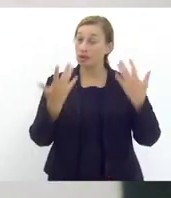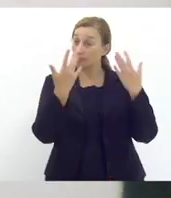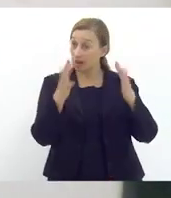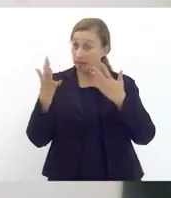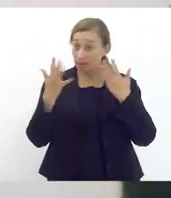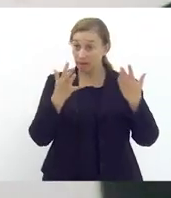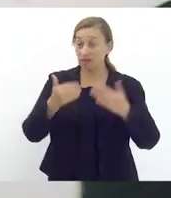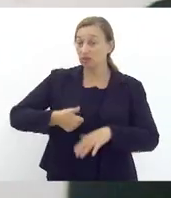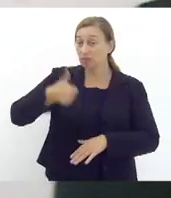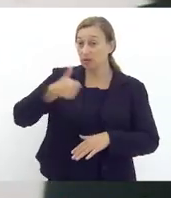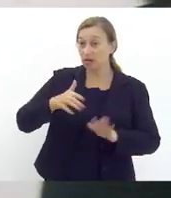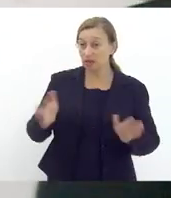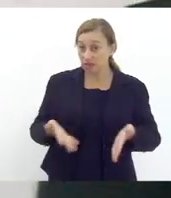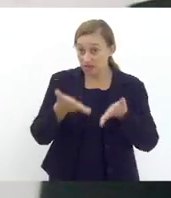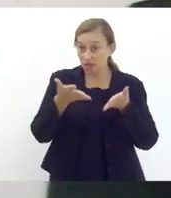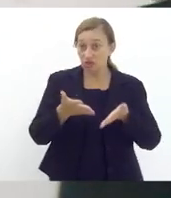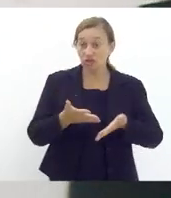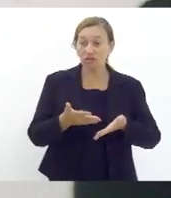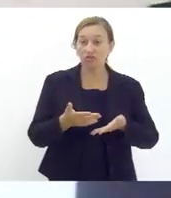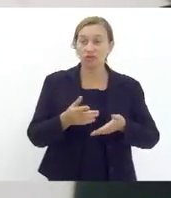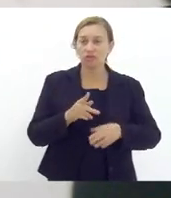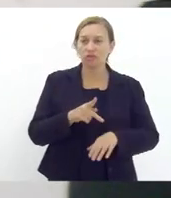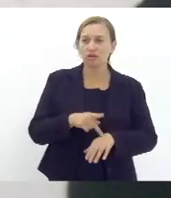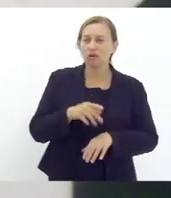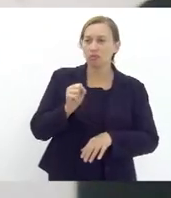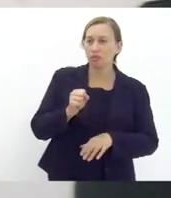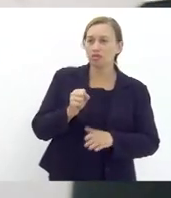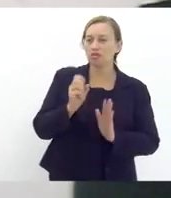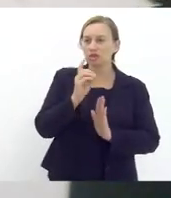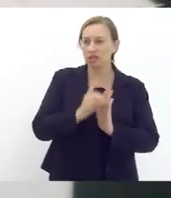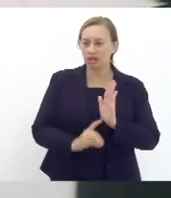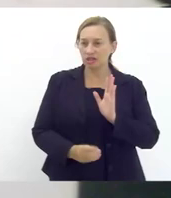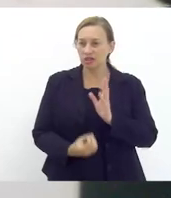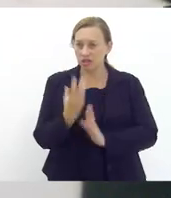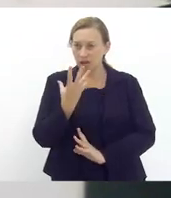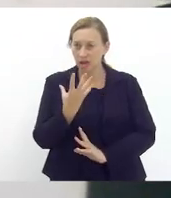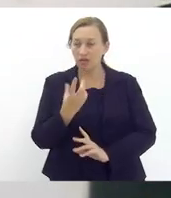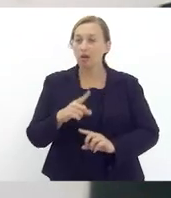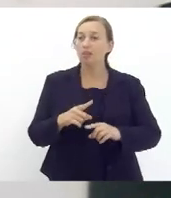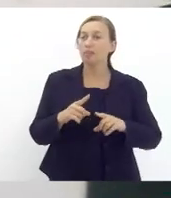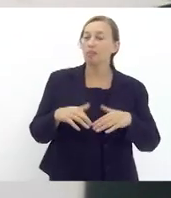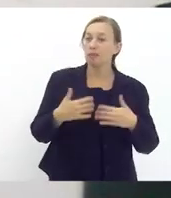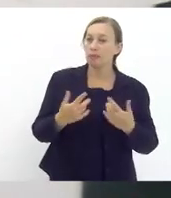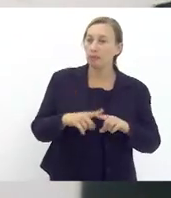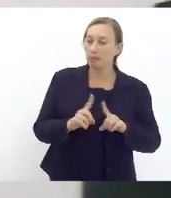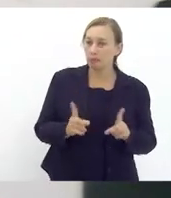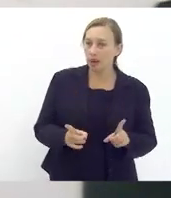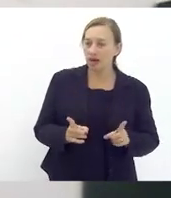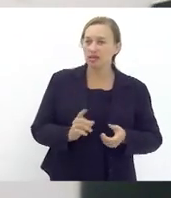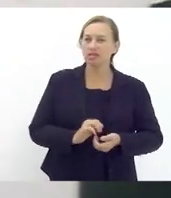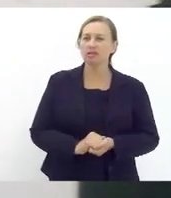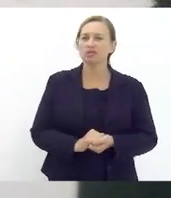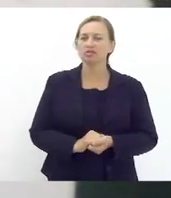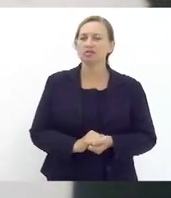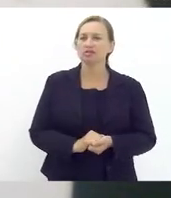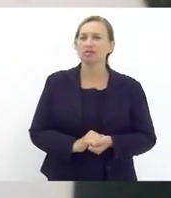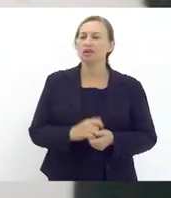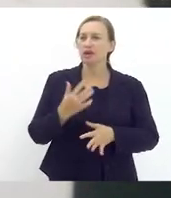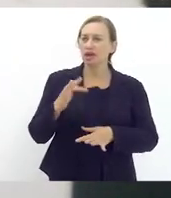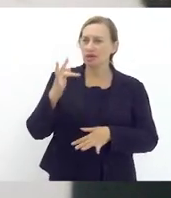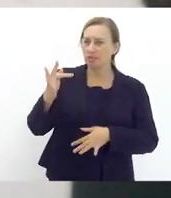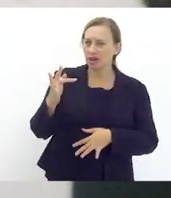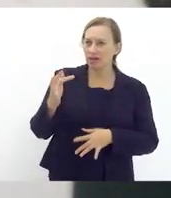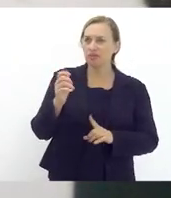é a primeira iniciativa pós-decreto publicado mas a gente vai estar também aqui no Estado de São Paulo em breve